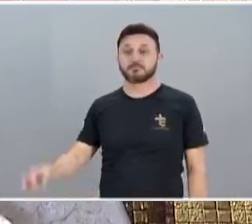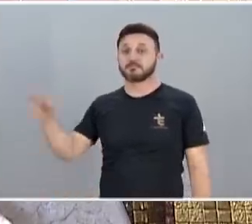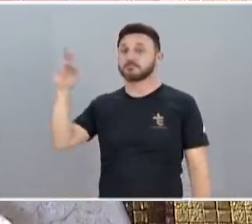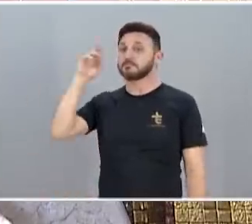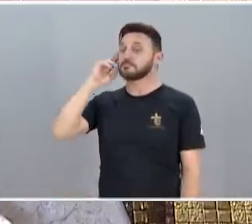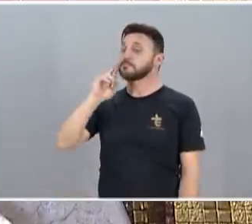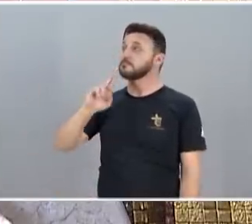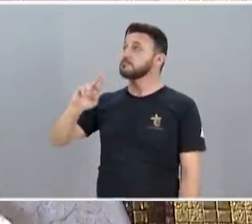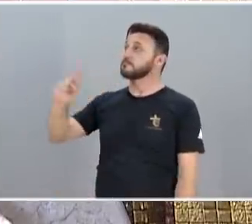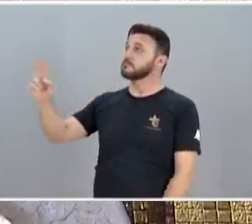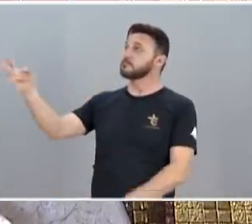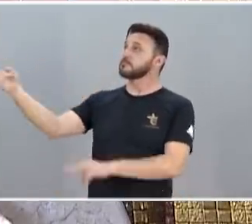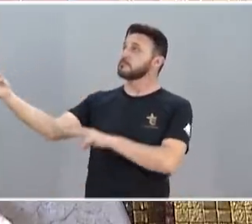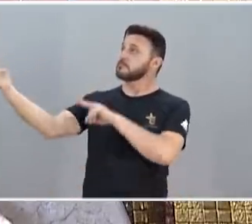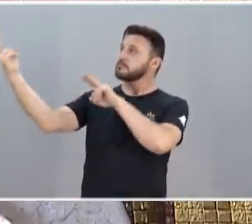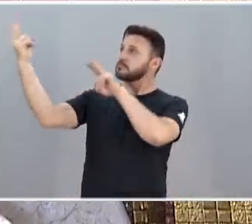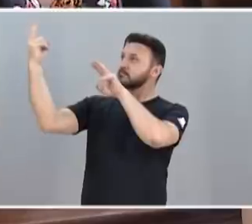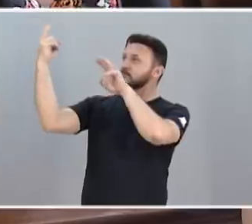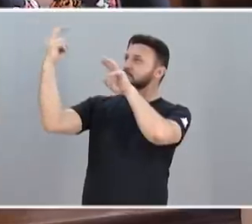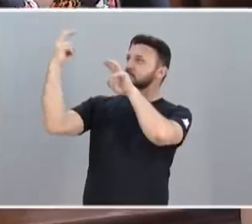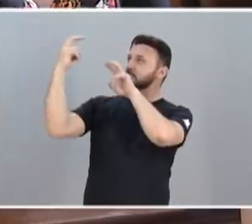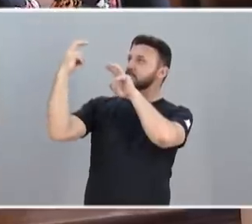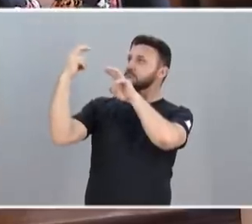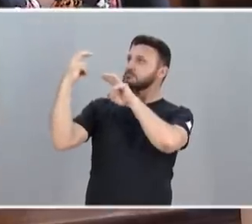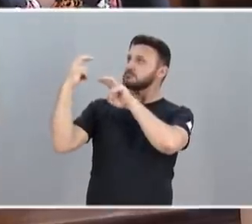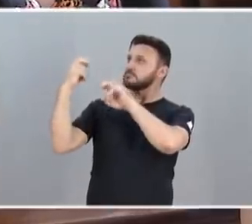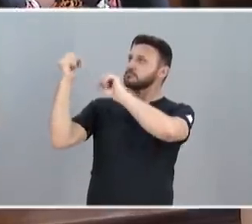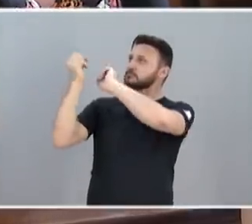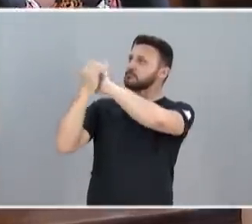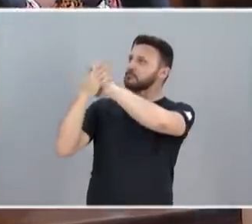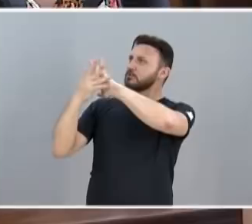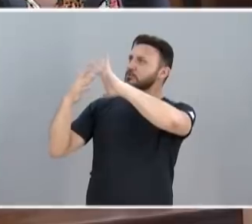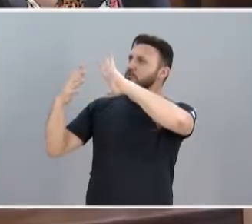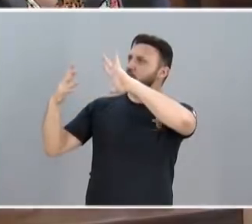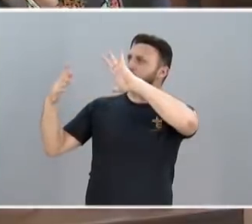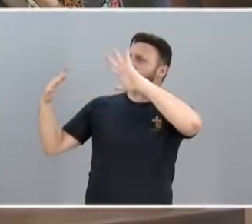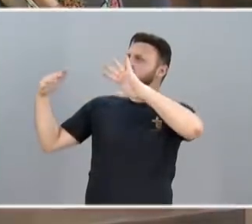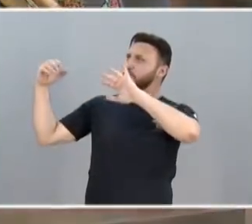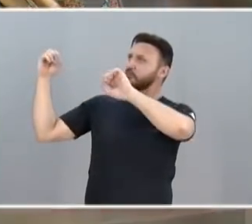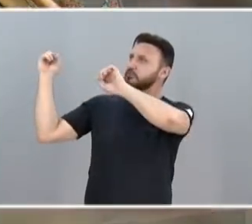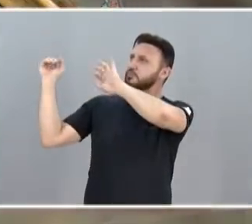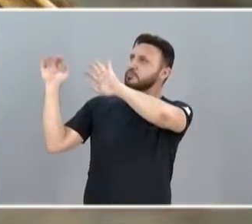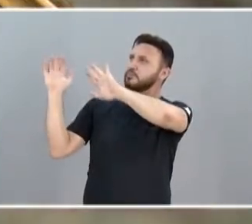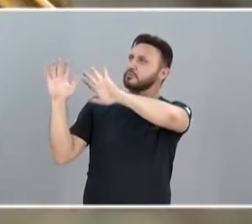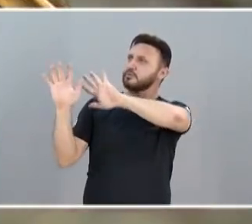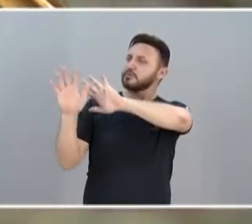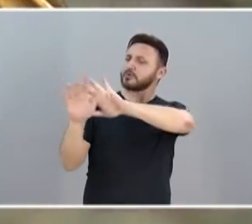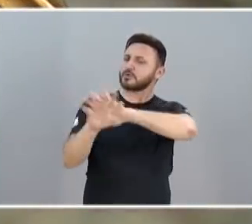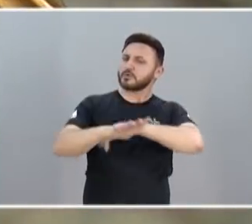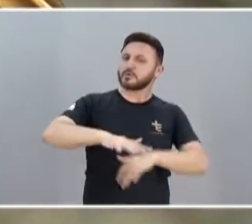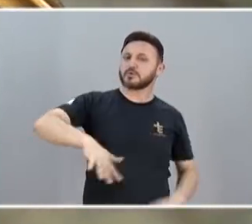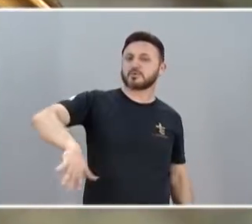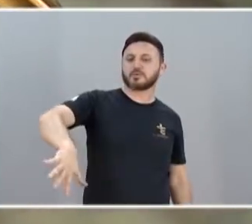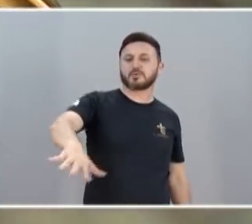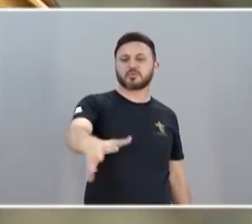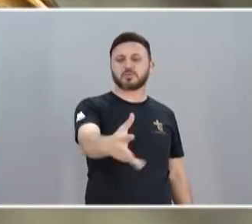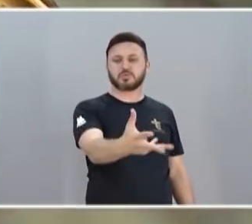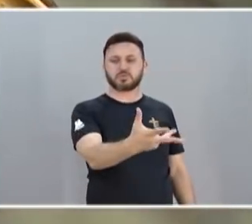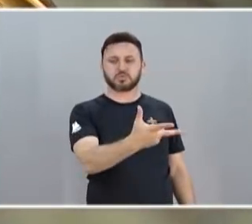Sobre nós fazei brilhar o esplendor de vossa